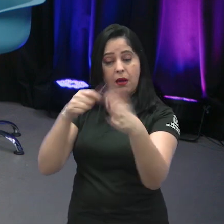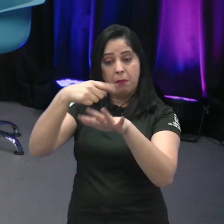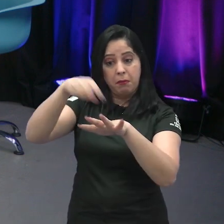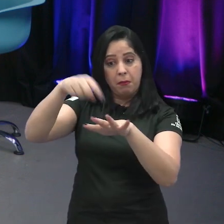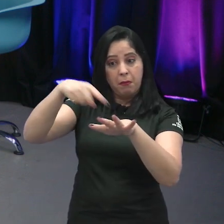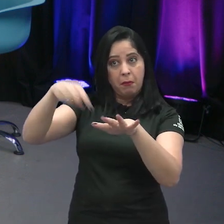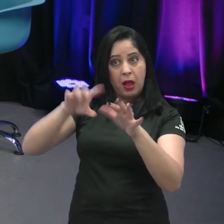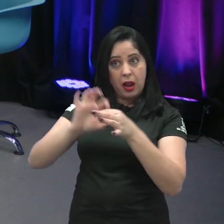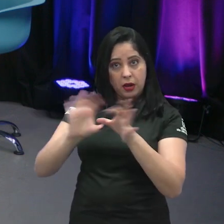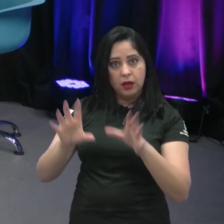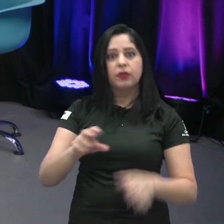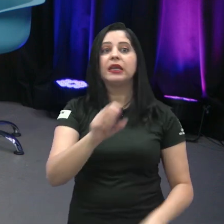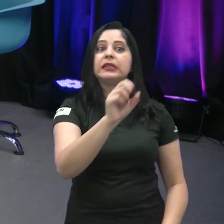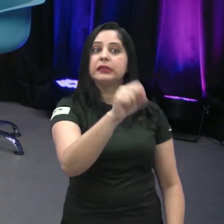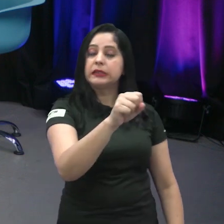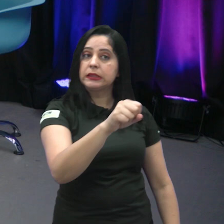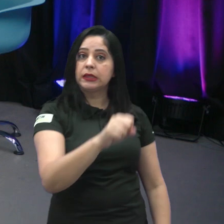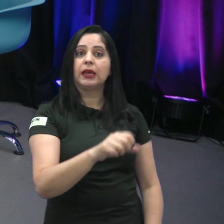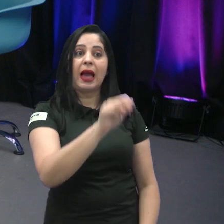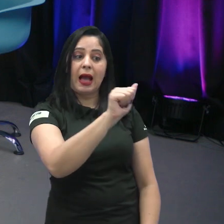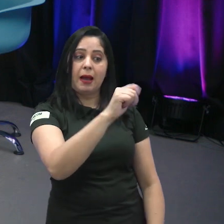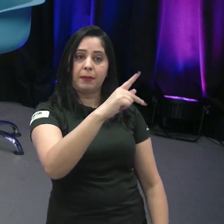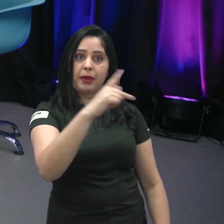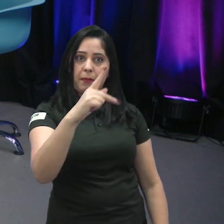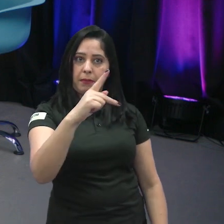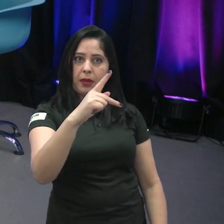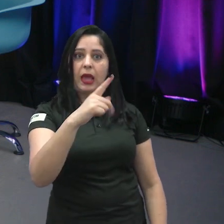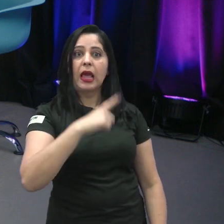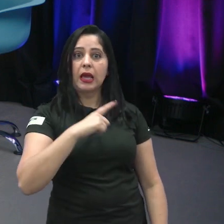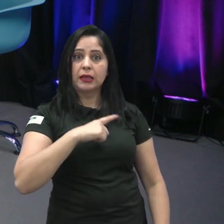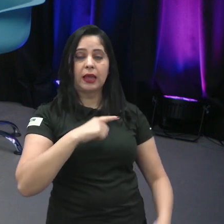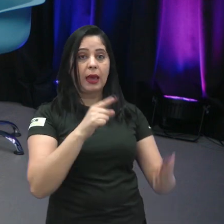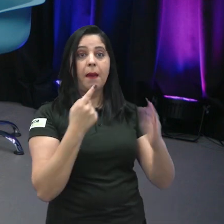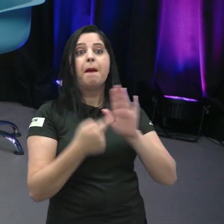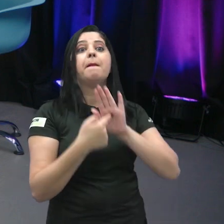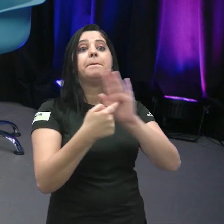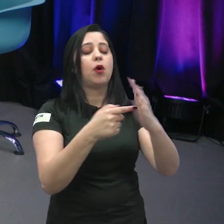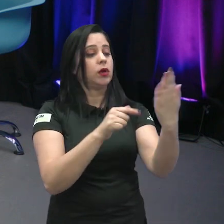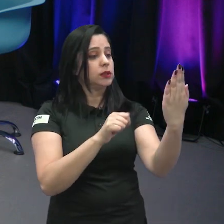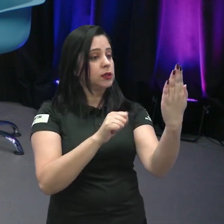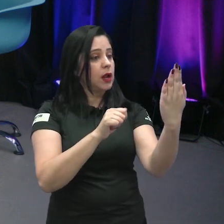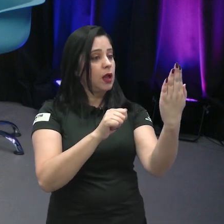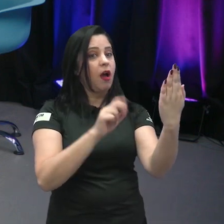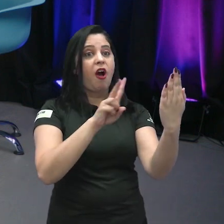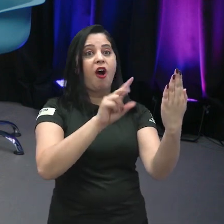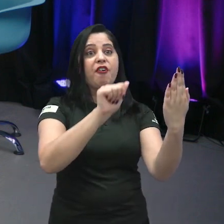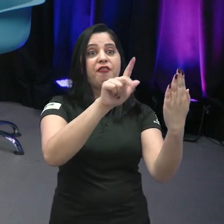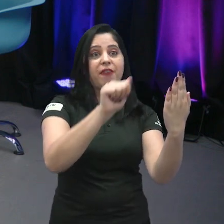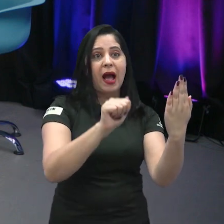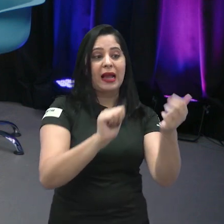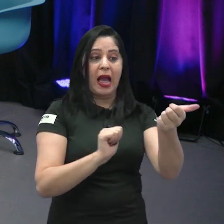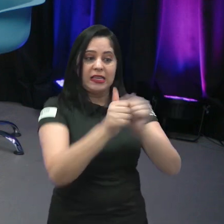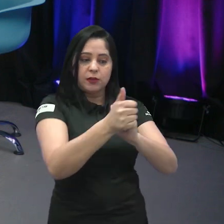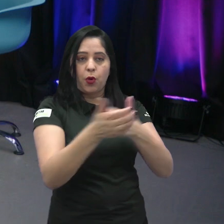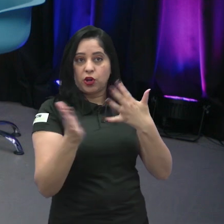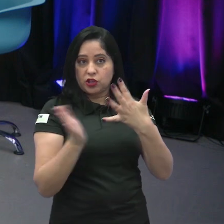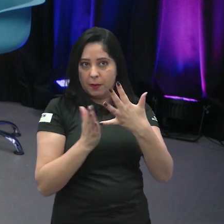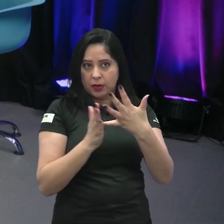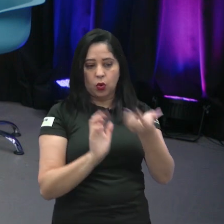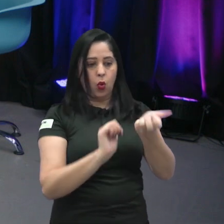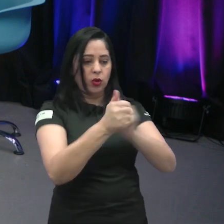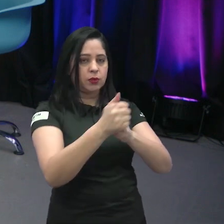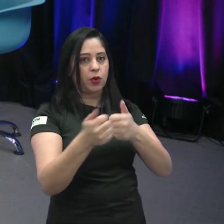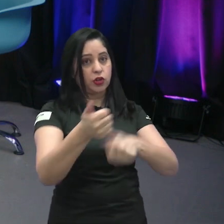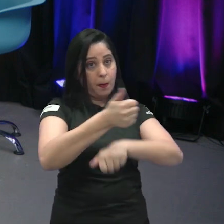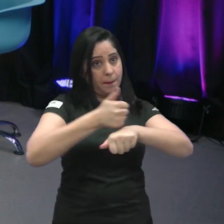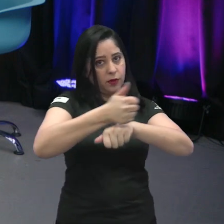as atividades da rede, né? Não só do Atleta Cidadão, mas também dos esportes amadores e dos esportes